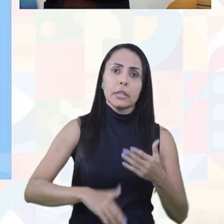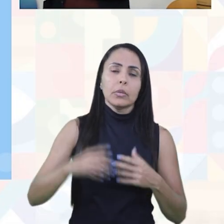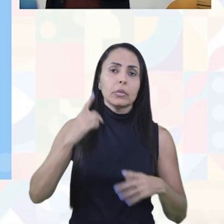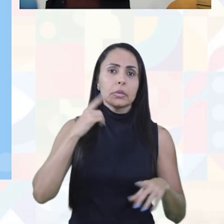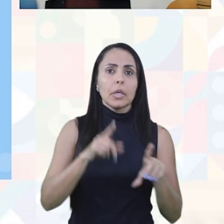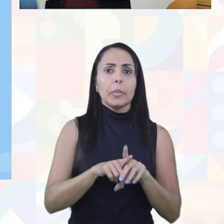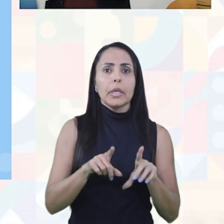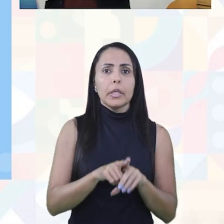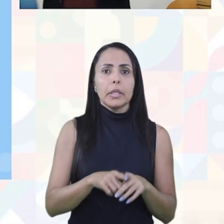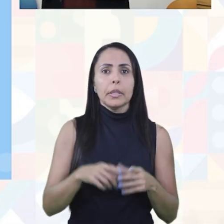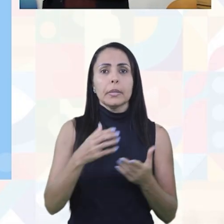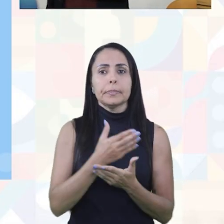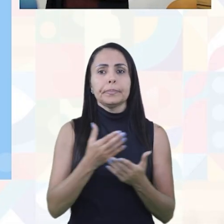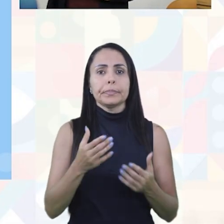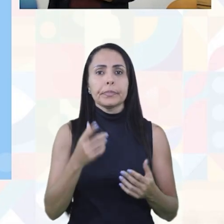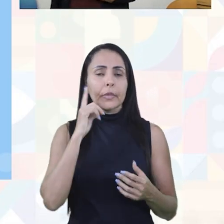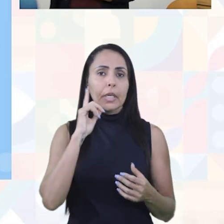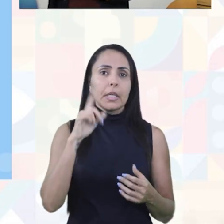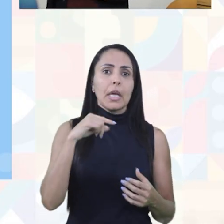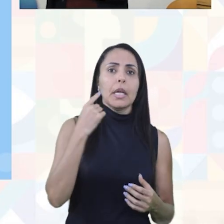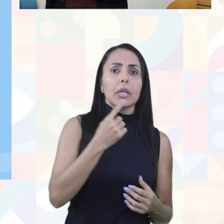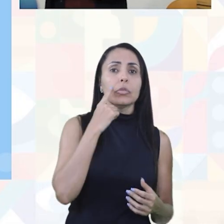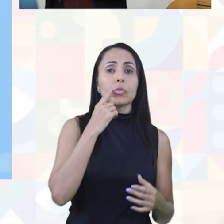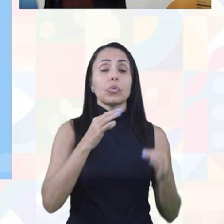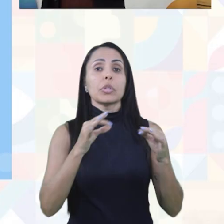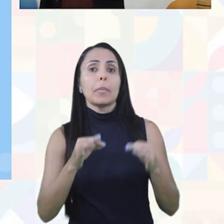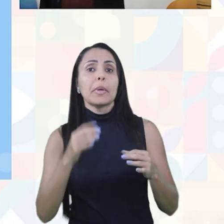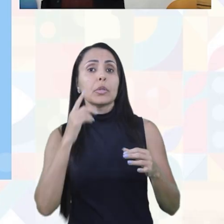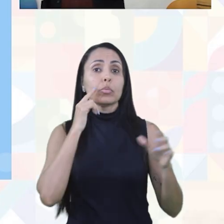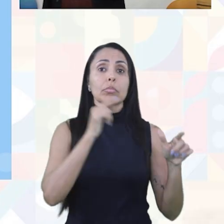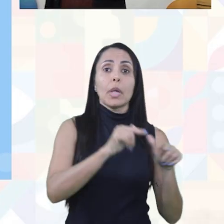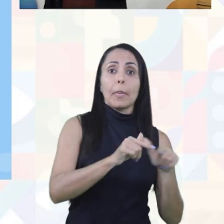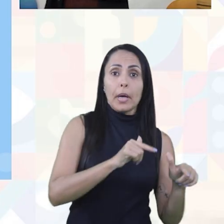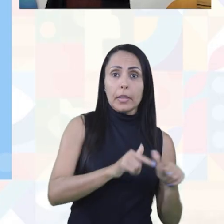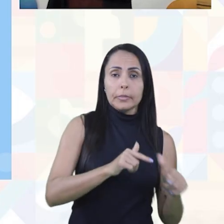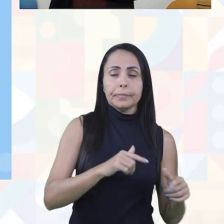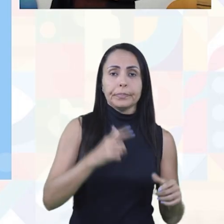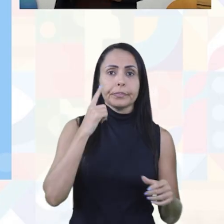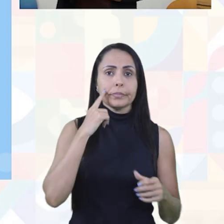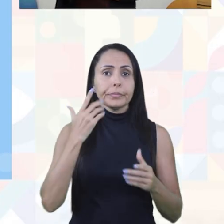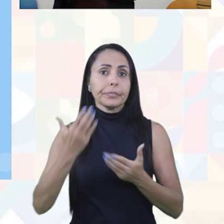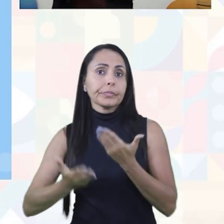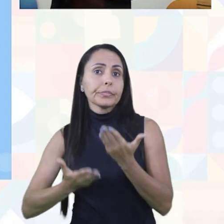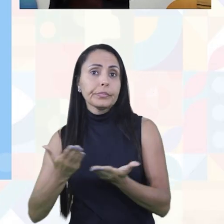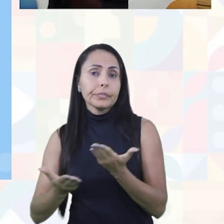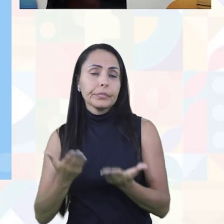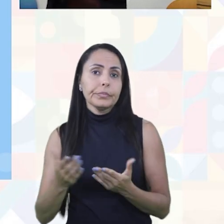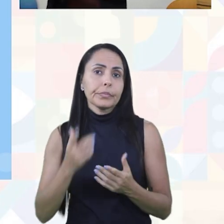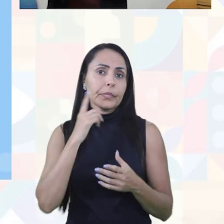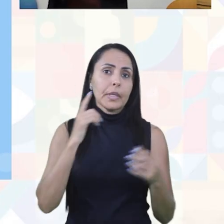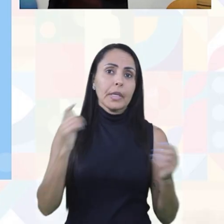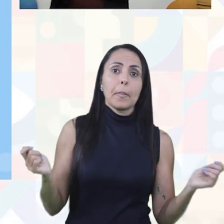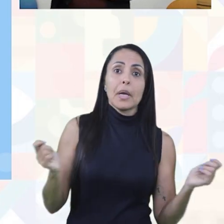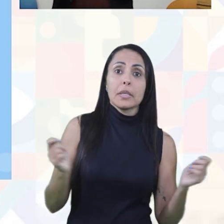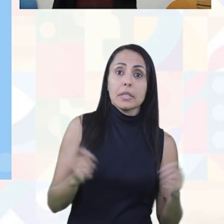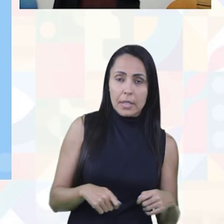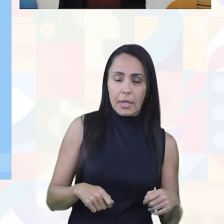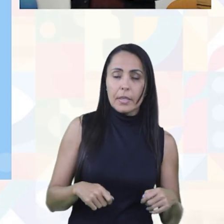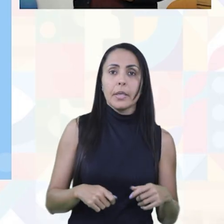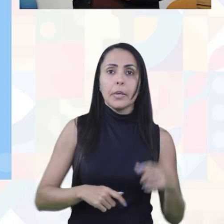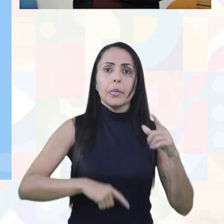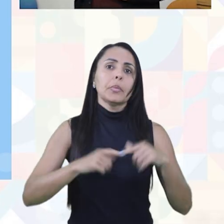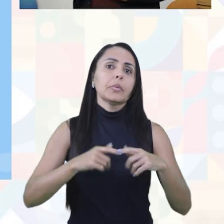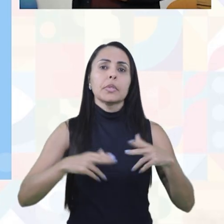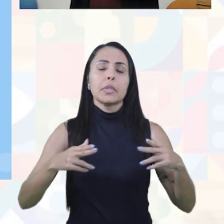troca. E essa troca, ela é justamente a questão do trabalho. Você oferece a sua capacidade produtiva e